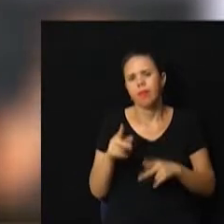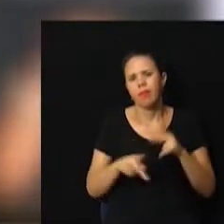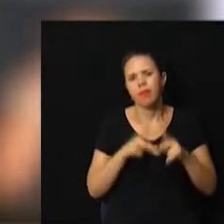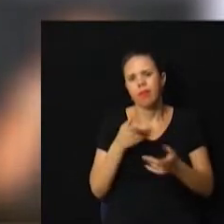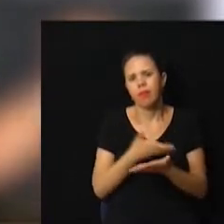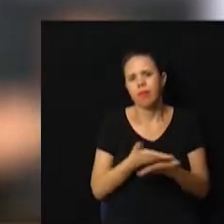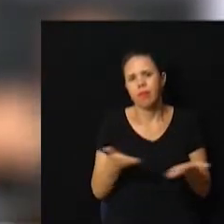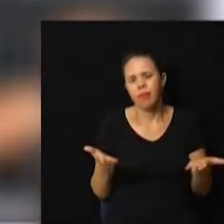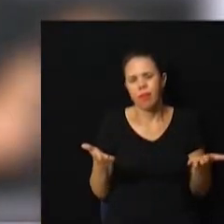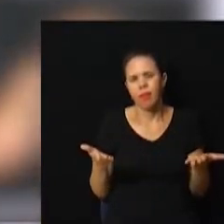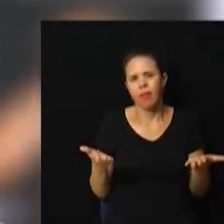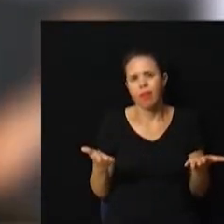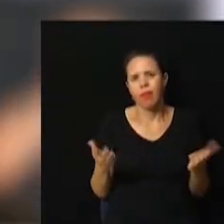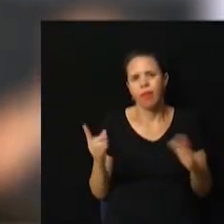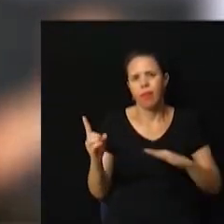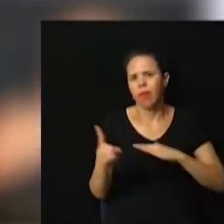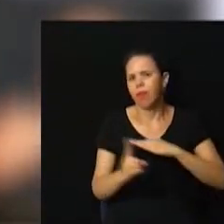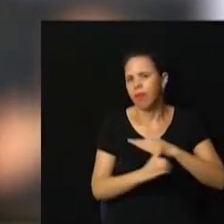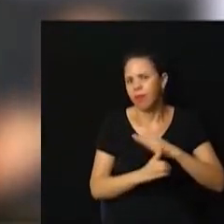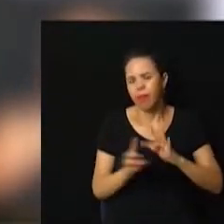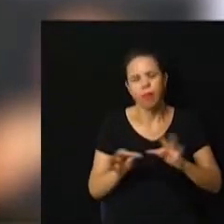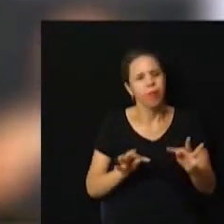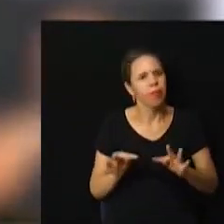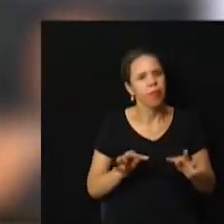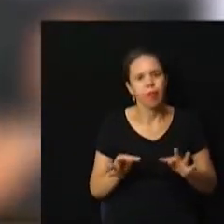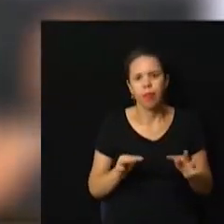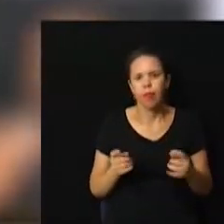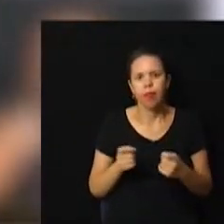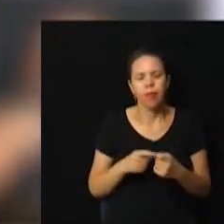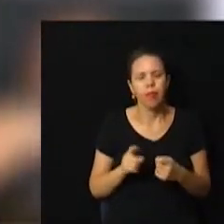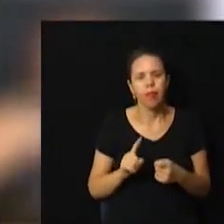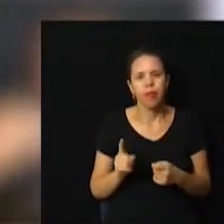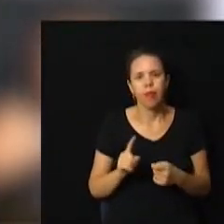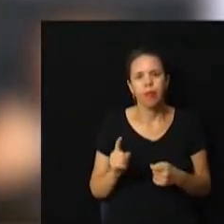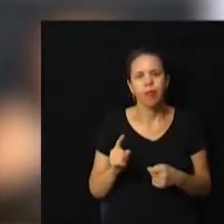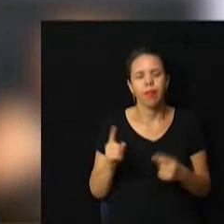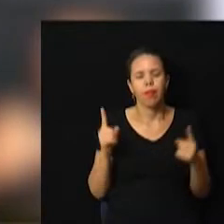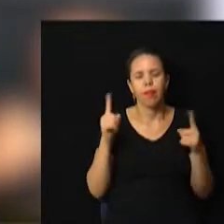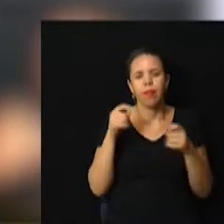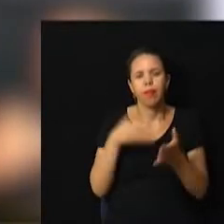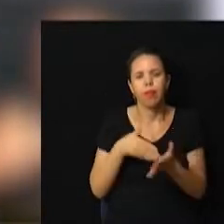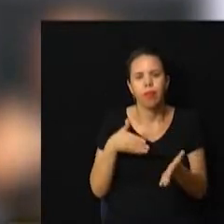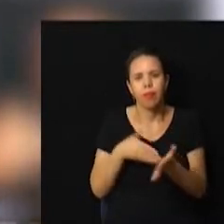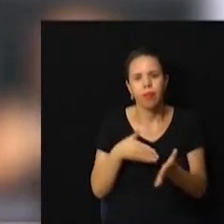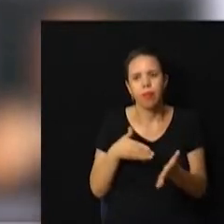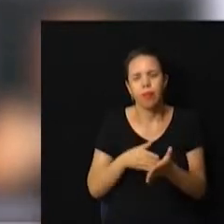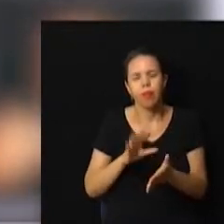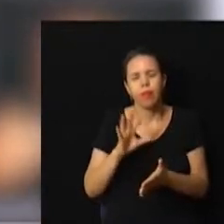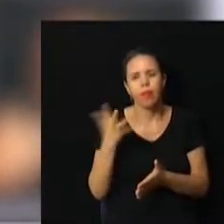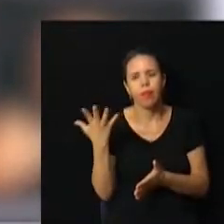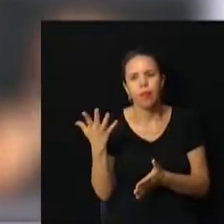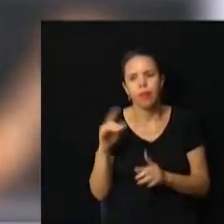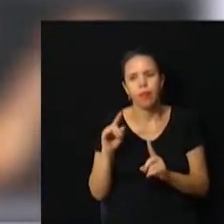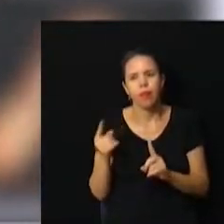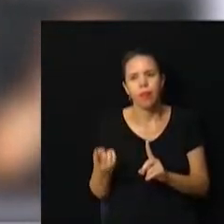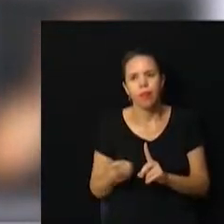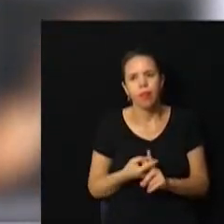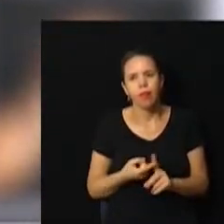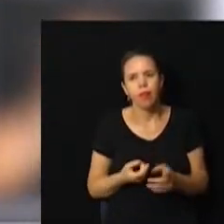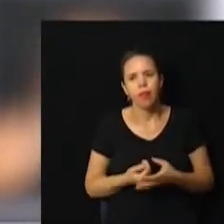estresse das pessoas não comparecerem à assistência médica, toda a dificuldade de encarar o que ia acontecer